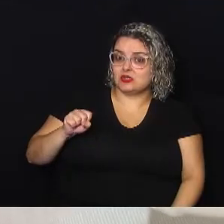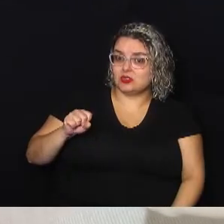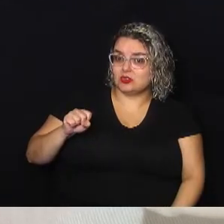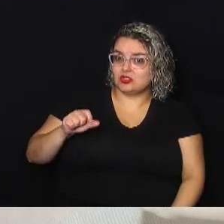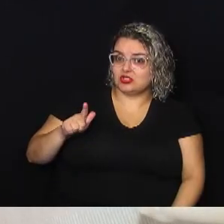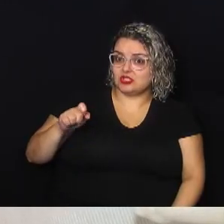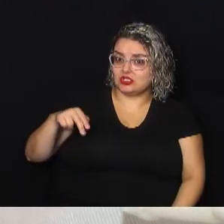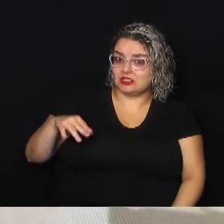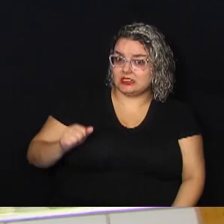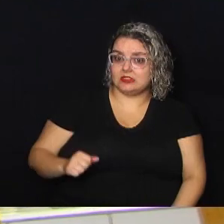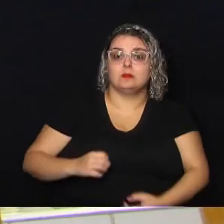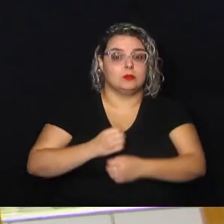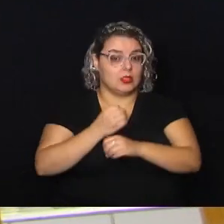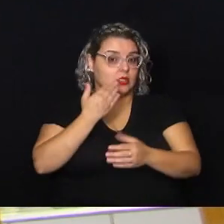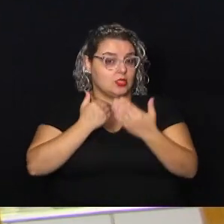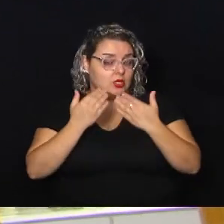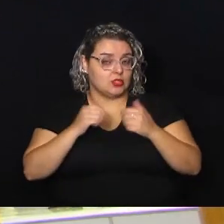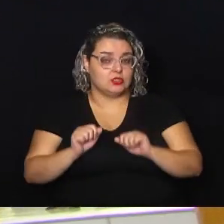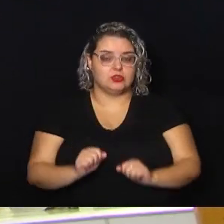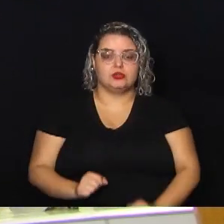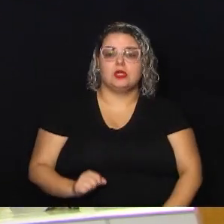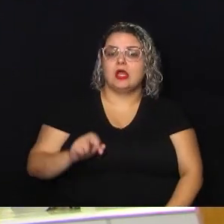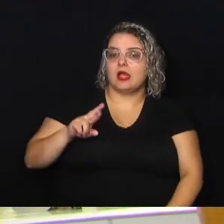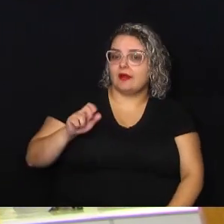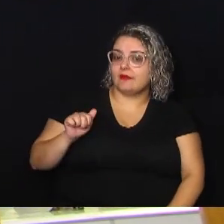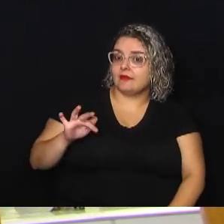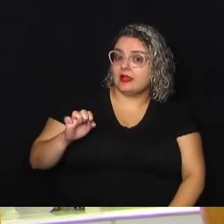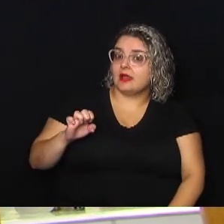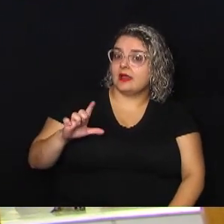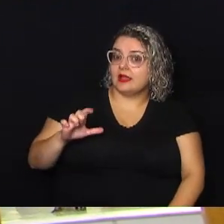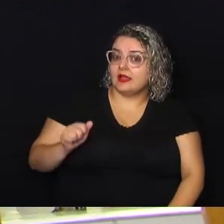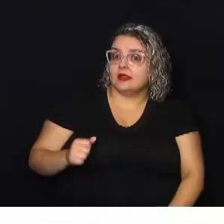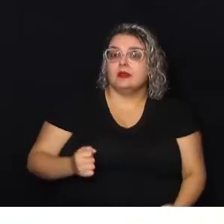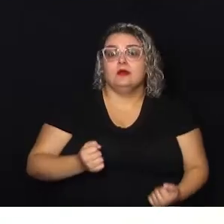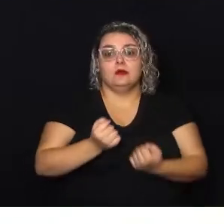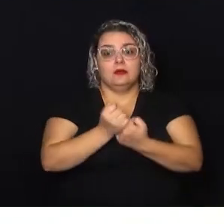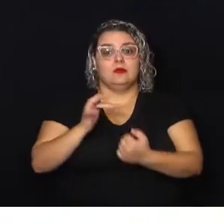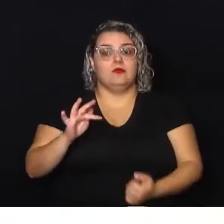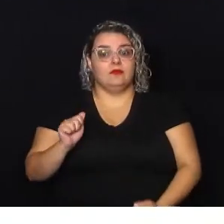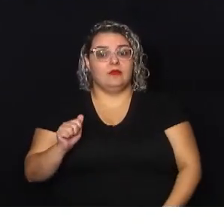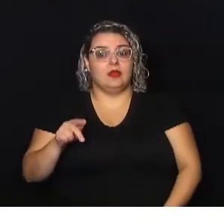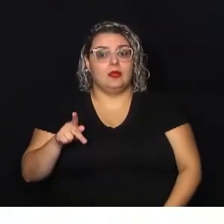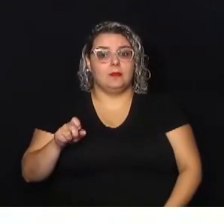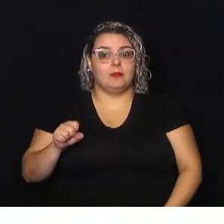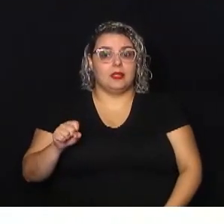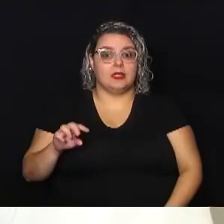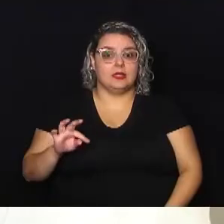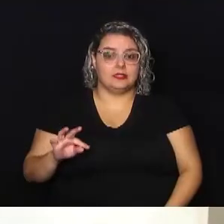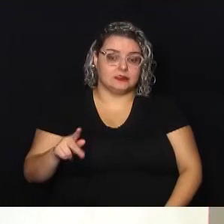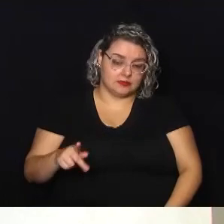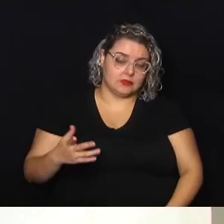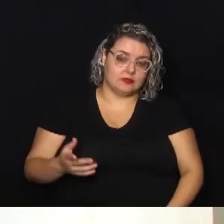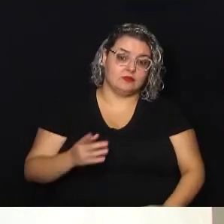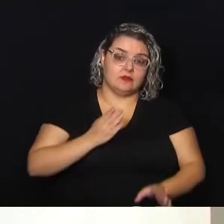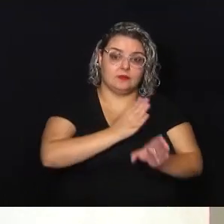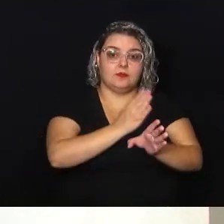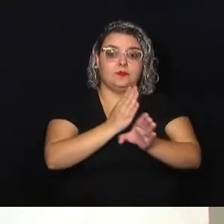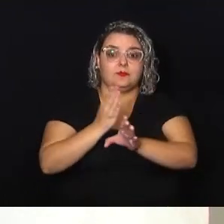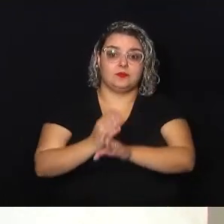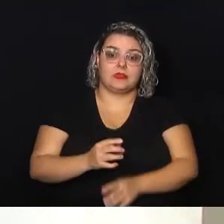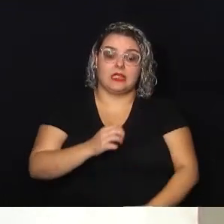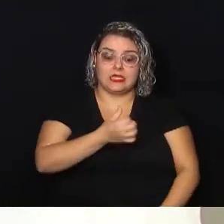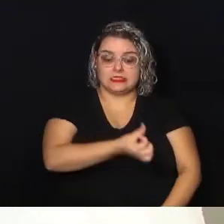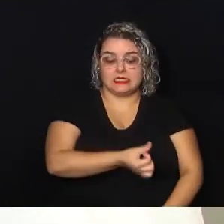a pesquisa foi conduzida pela engenheira de alimentos Rafaela prata com o apoio da Fapesp no total foram